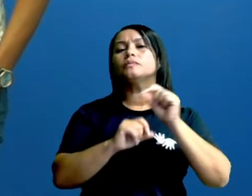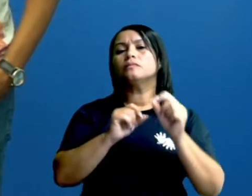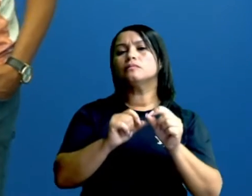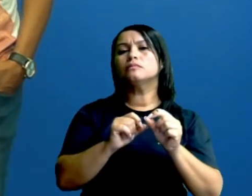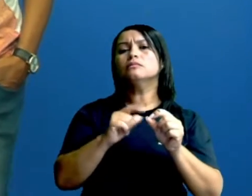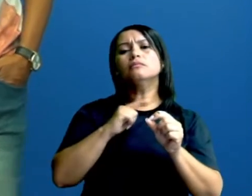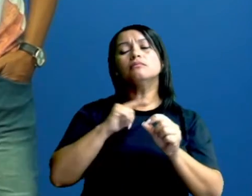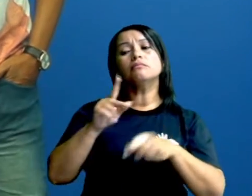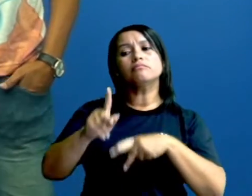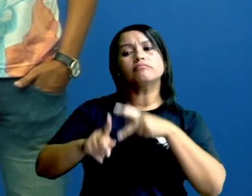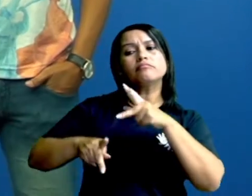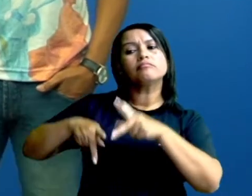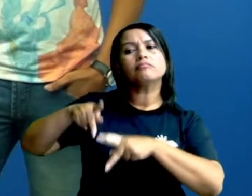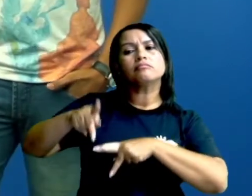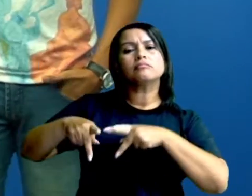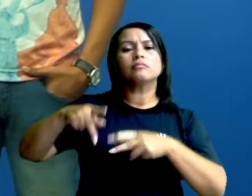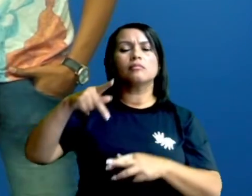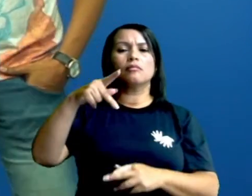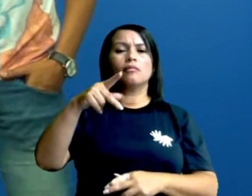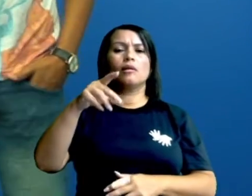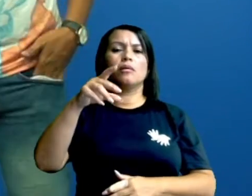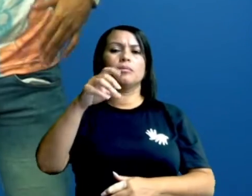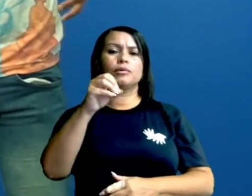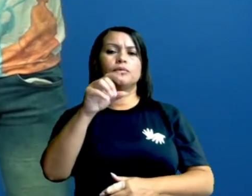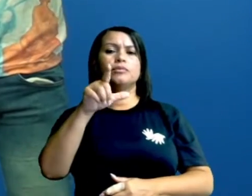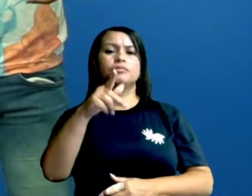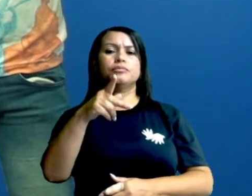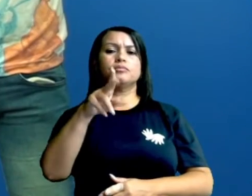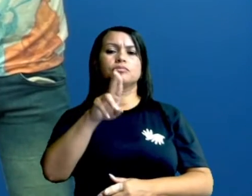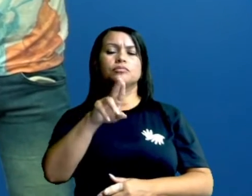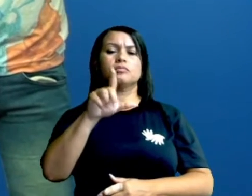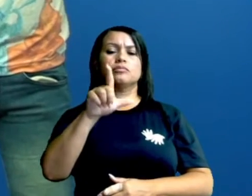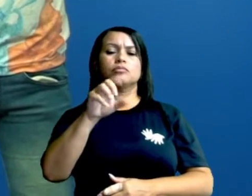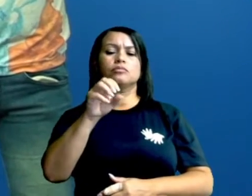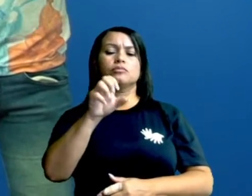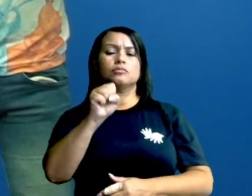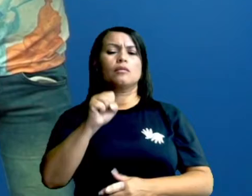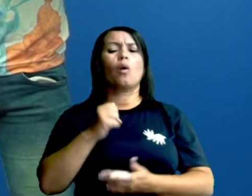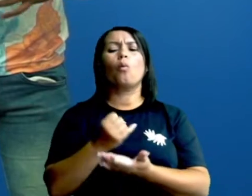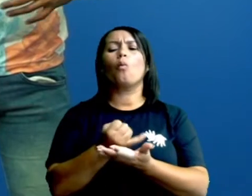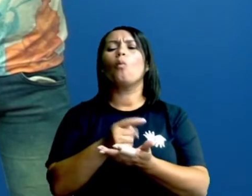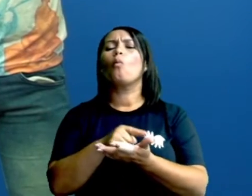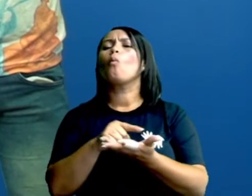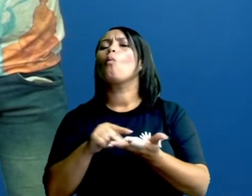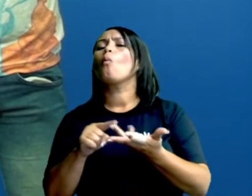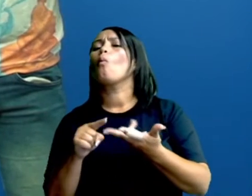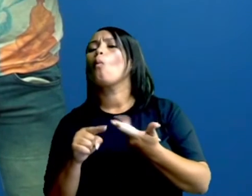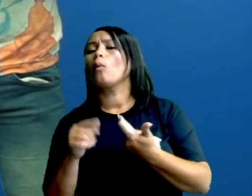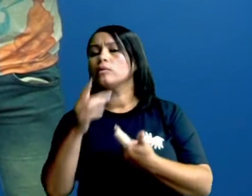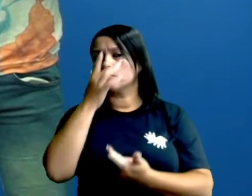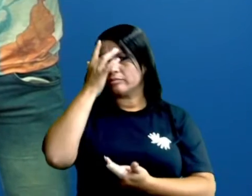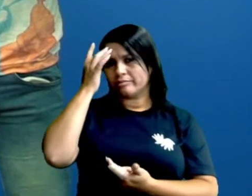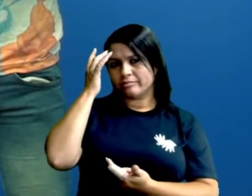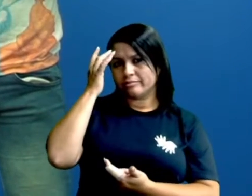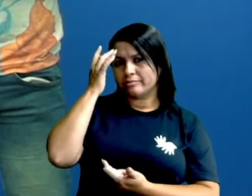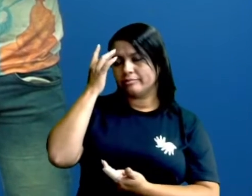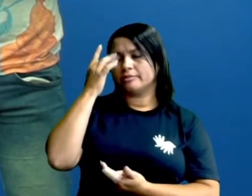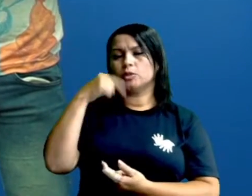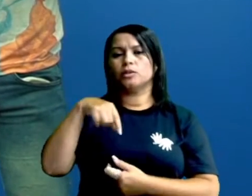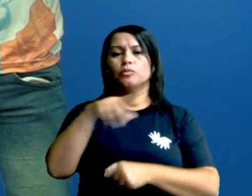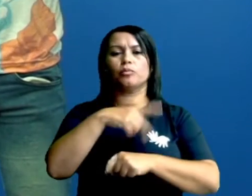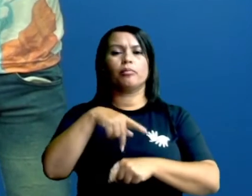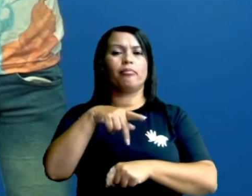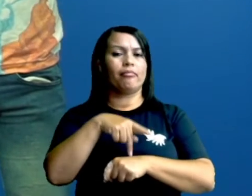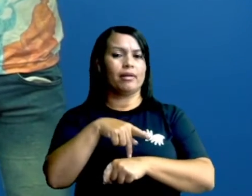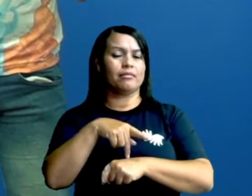região populosa, ou seja, o que seria populoso? Populoso tem a ver com a quantidade de gente, então é a região com o maior número de habitantes do nosso